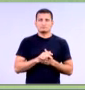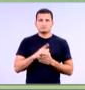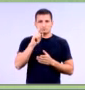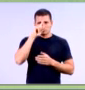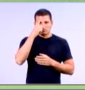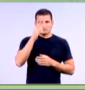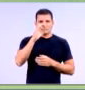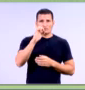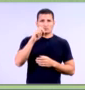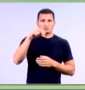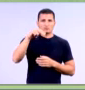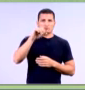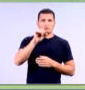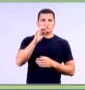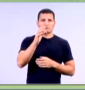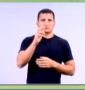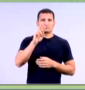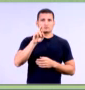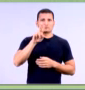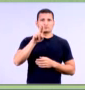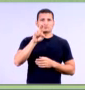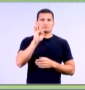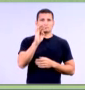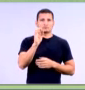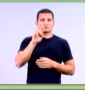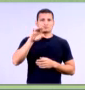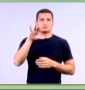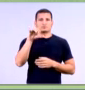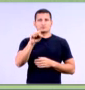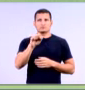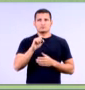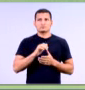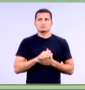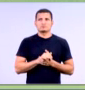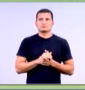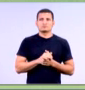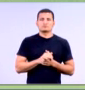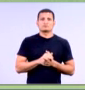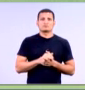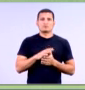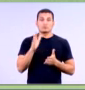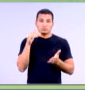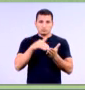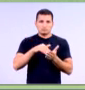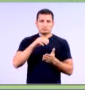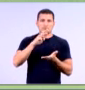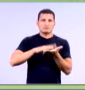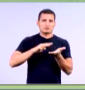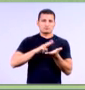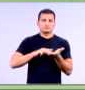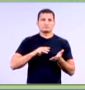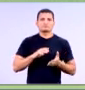os construtores. Então, na sequência, eu crio os construtores e, por último, os métodos.